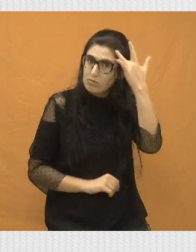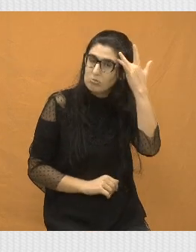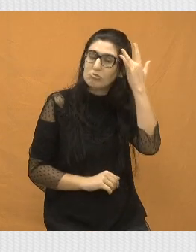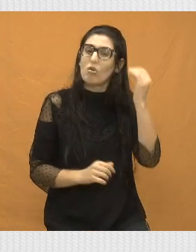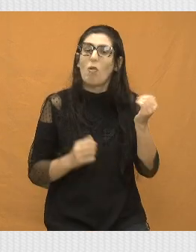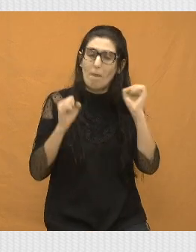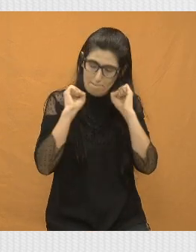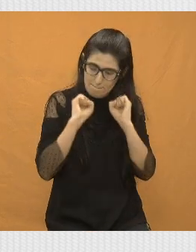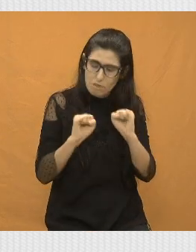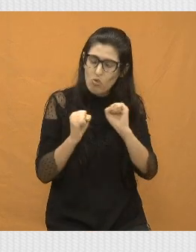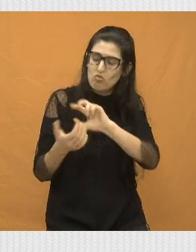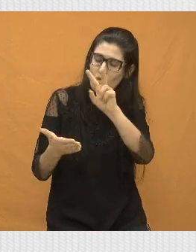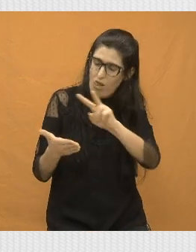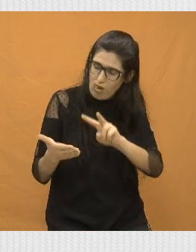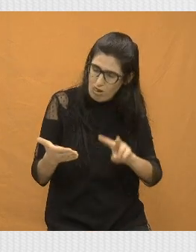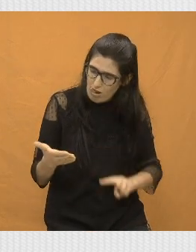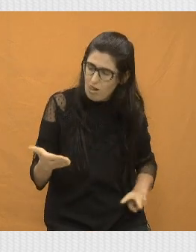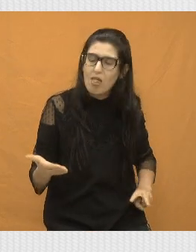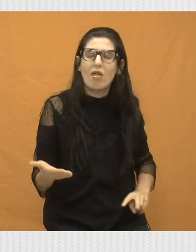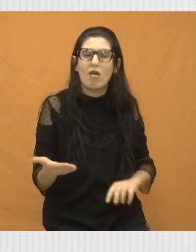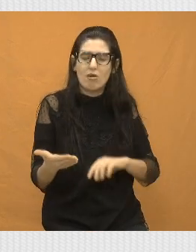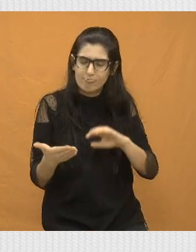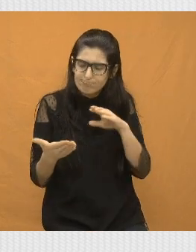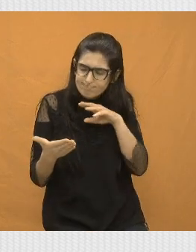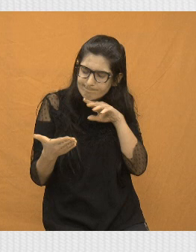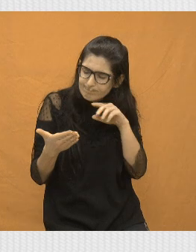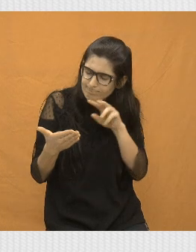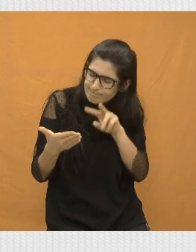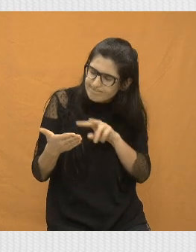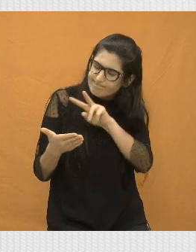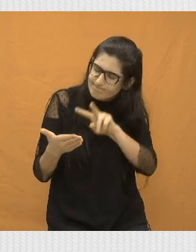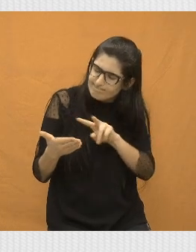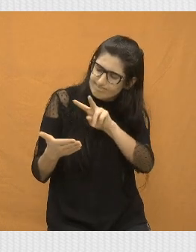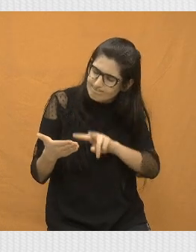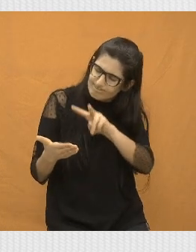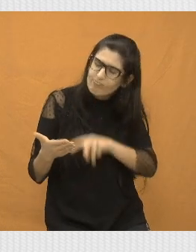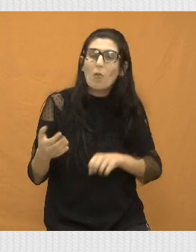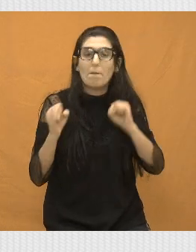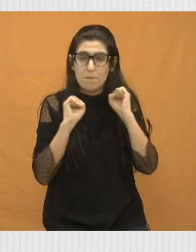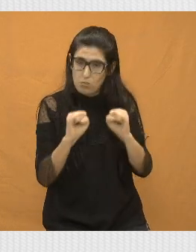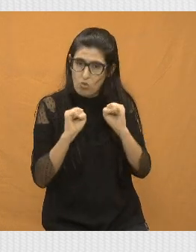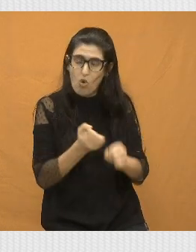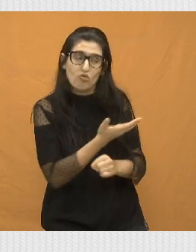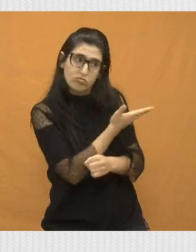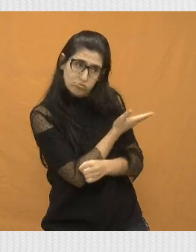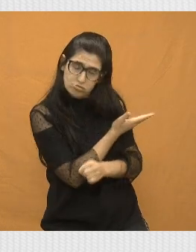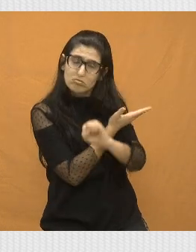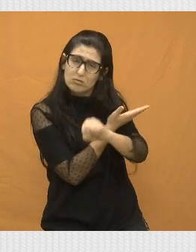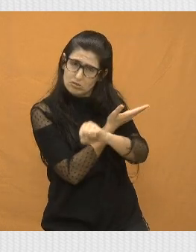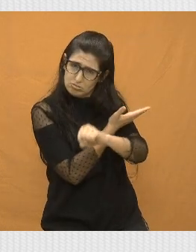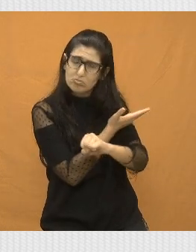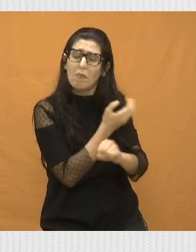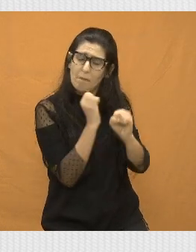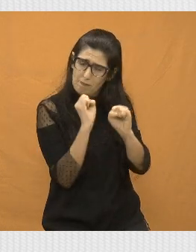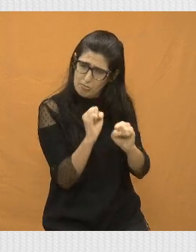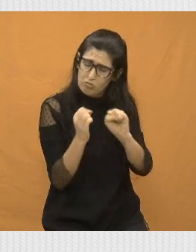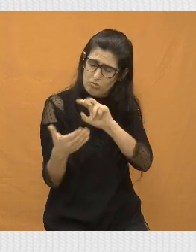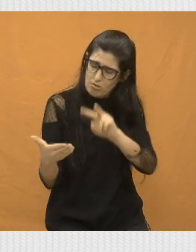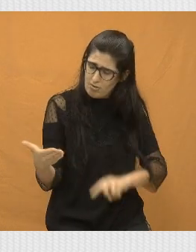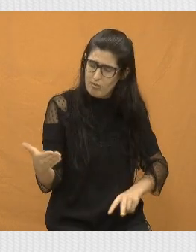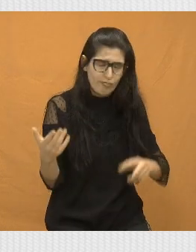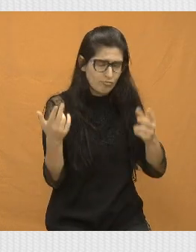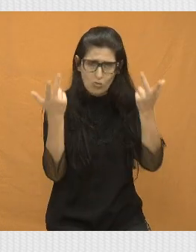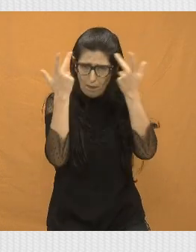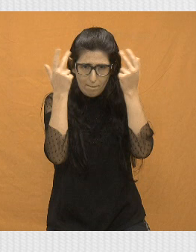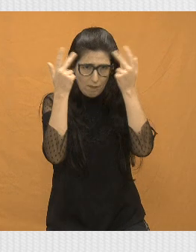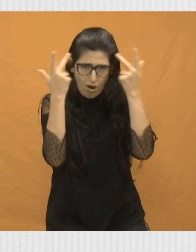pode acessar nesse mesma tela, receitas e despesas e o orçamento. É uma sugestão a mais, ok?